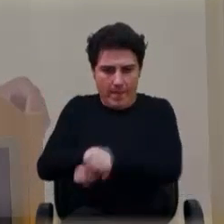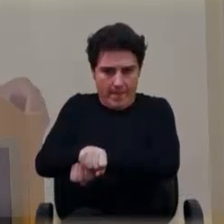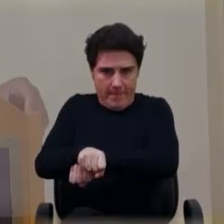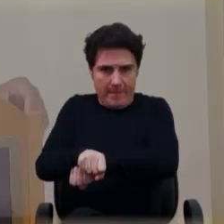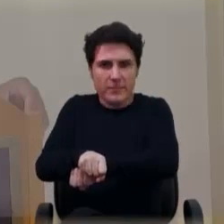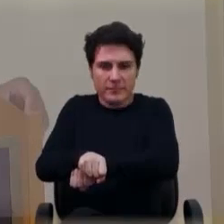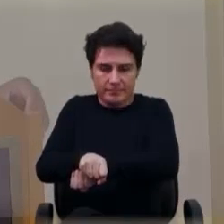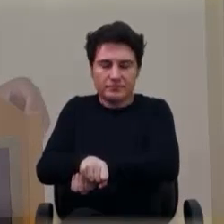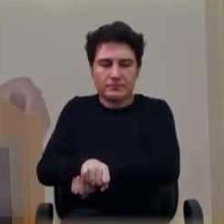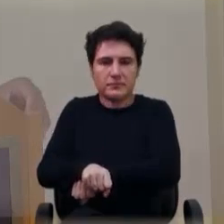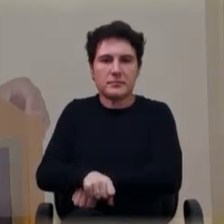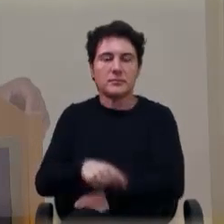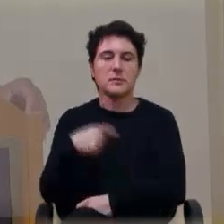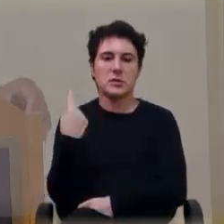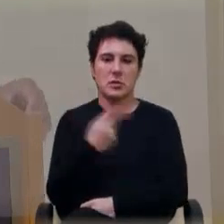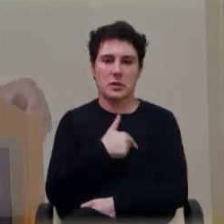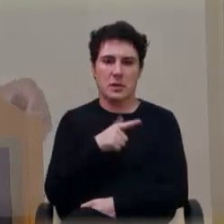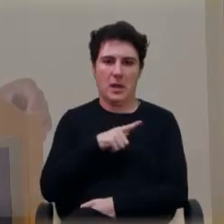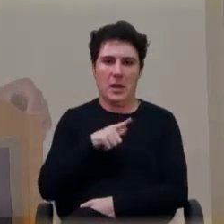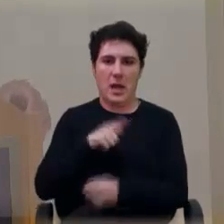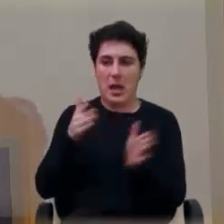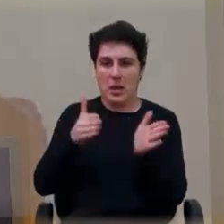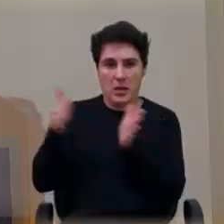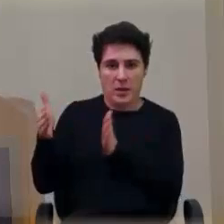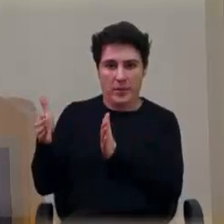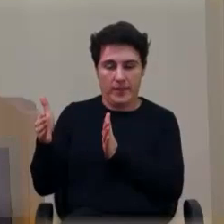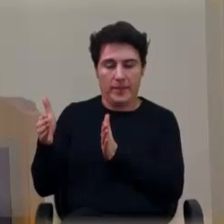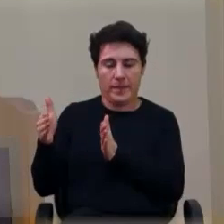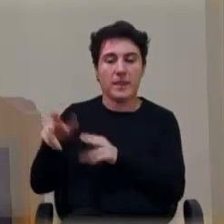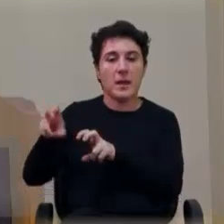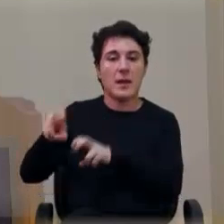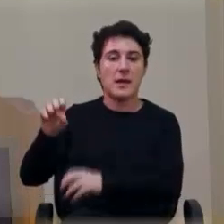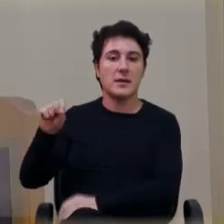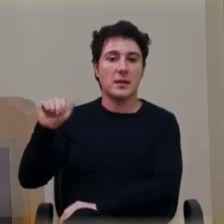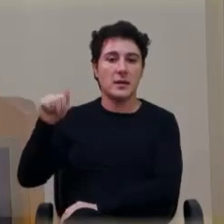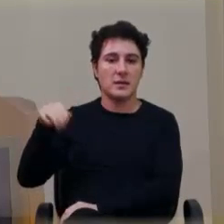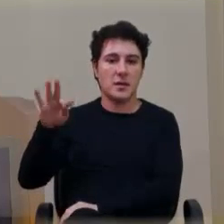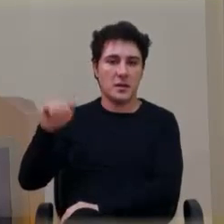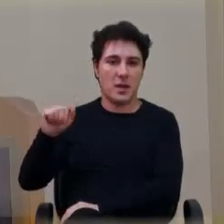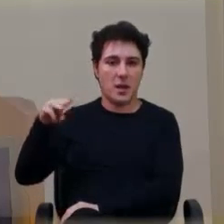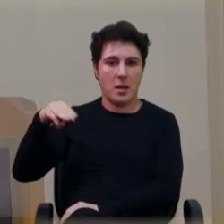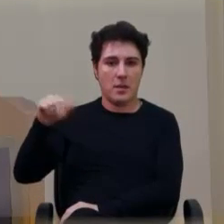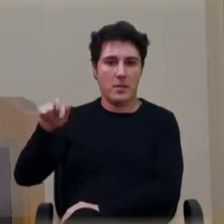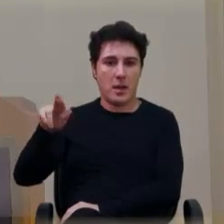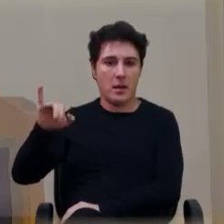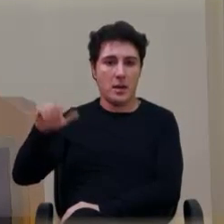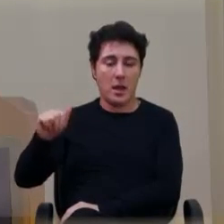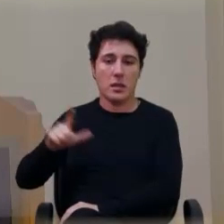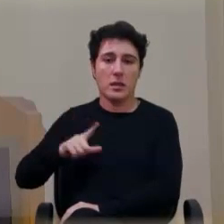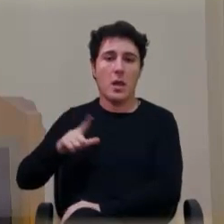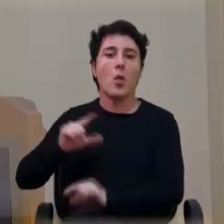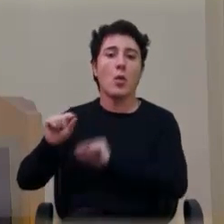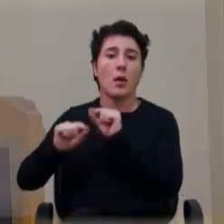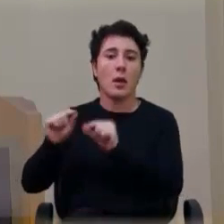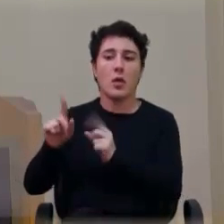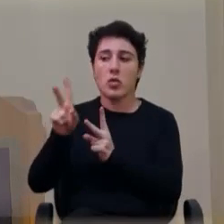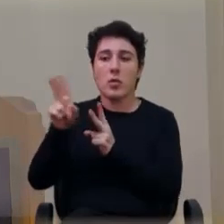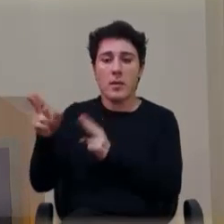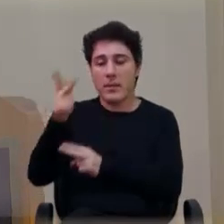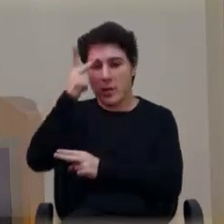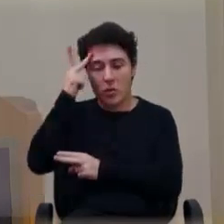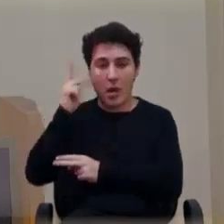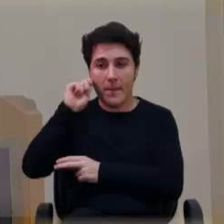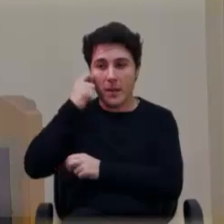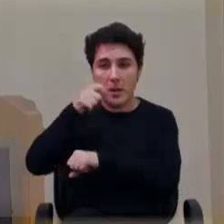escravizado a gente tem aqui do lado Fazenda Santa Maria onde os batentes se observam onde dormiam os